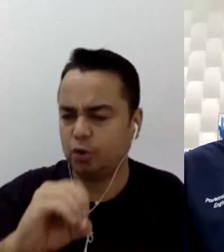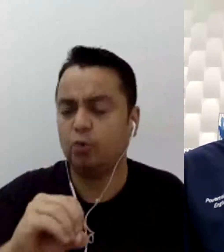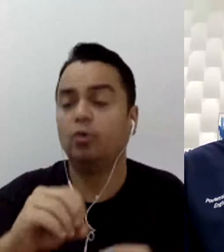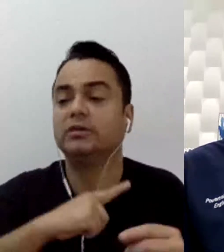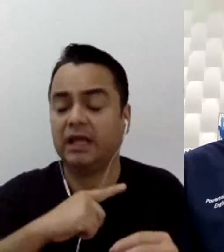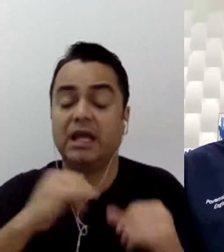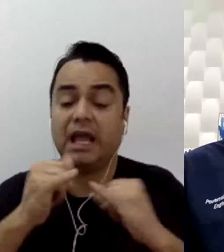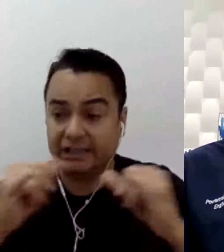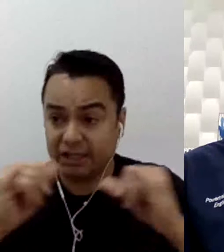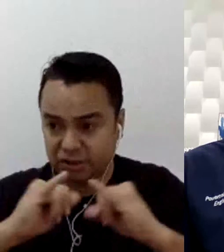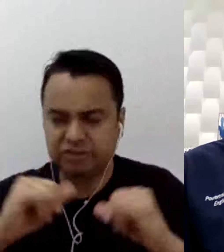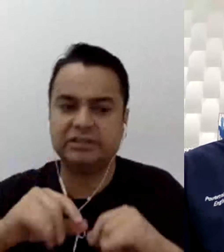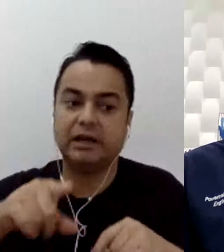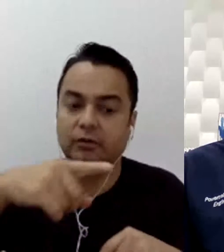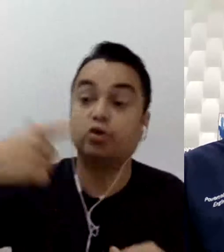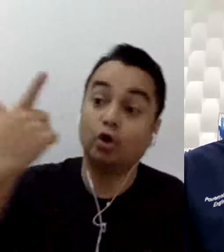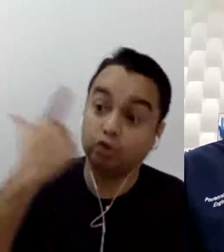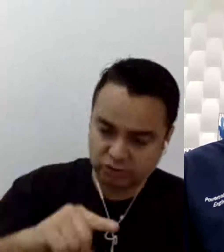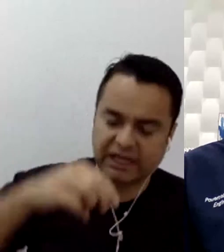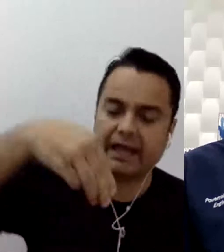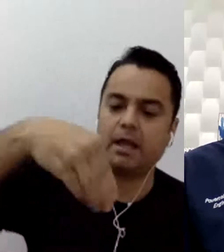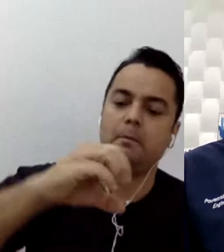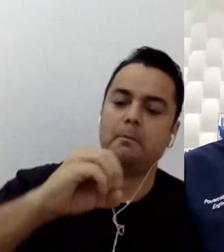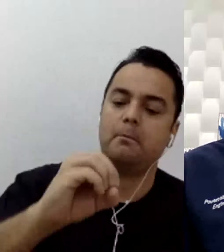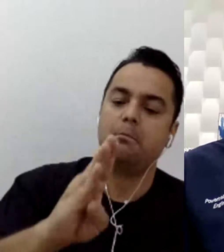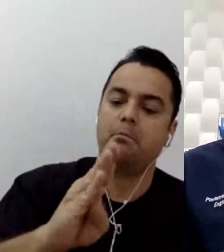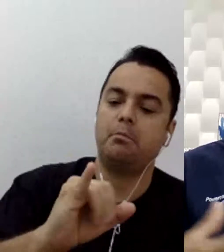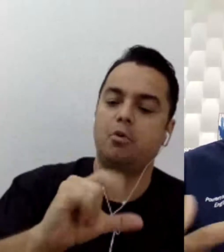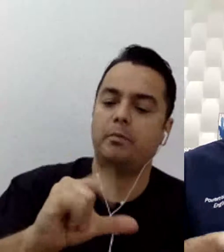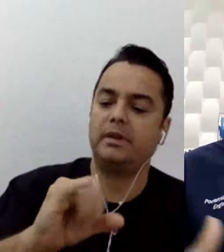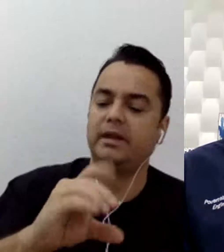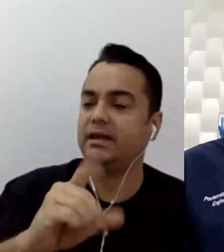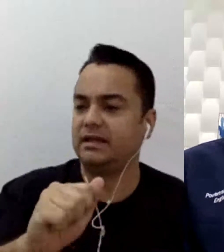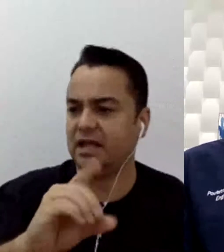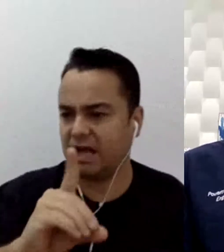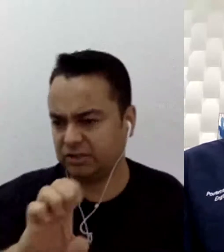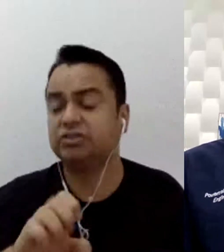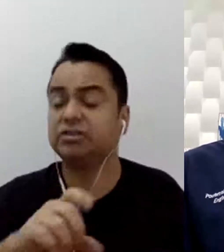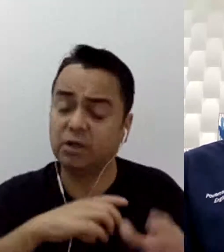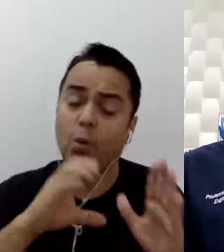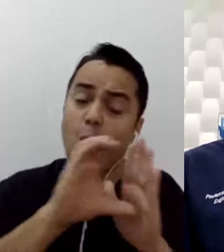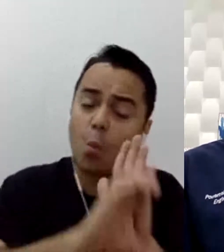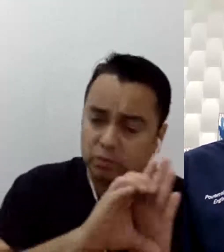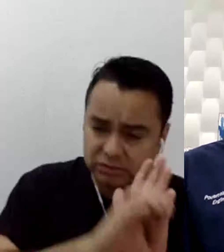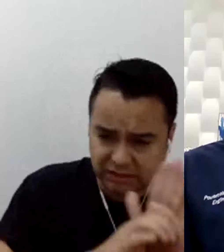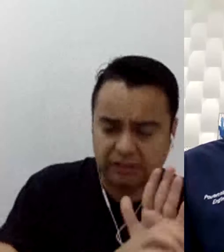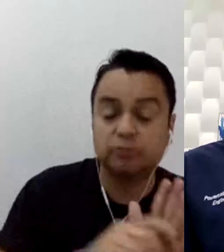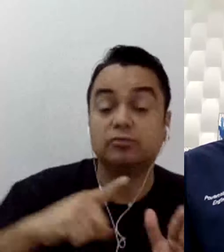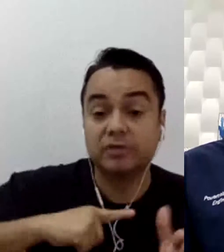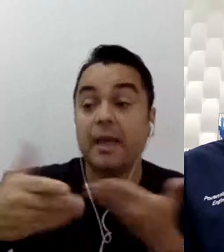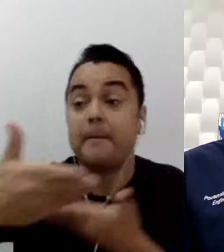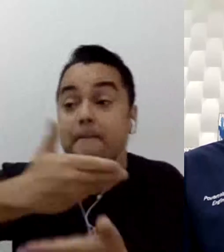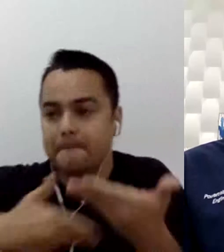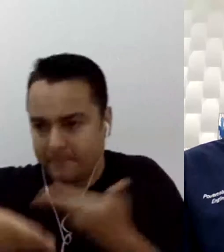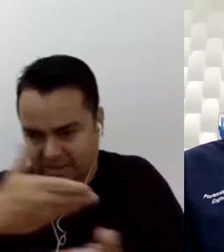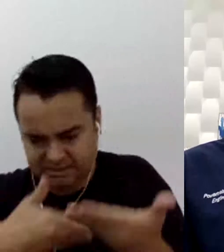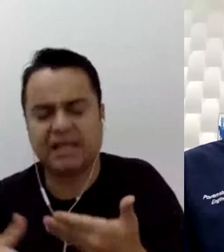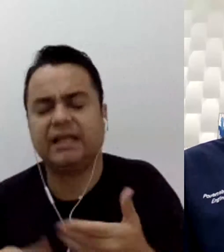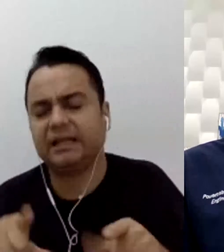para que a gente tenha mobilidade. Então, a Bosch trabalha no conceito de mobilidade muito ativo. Nós temos parcerias com a